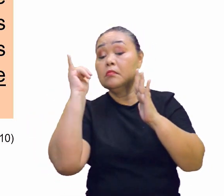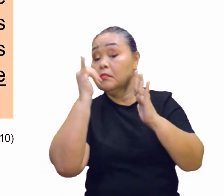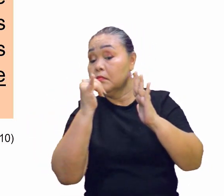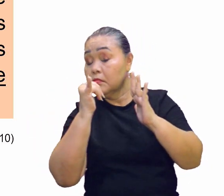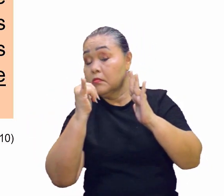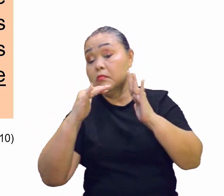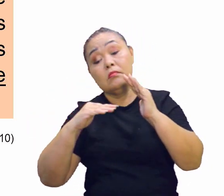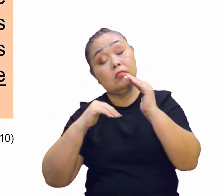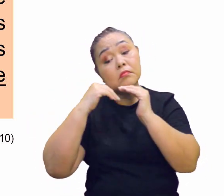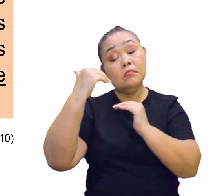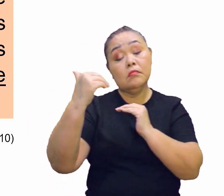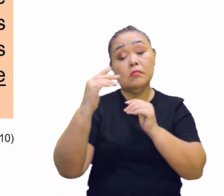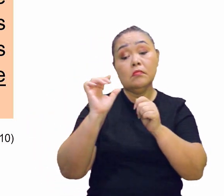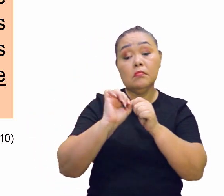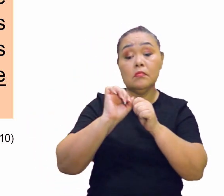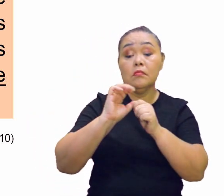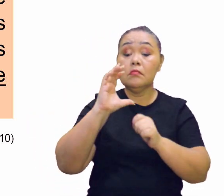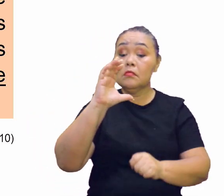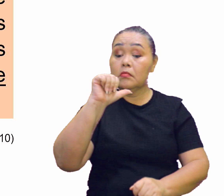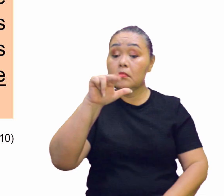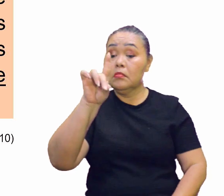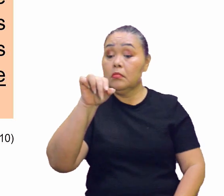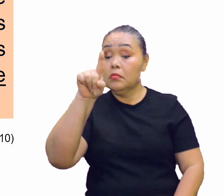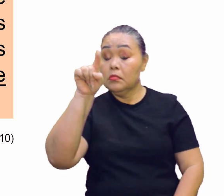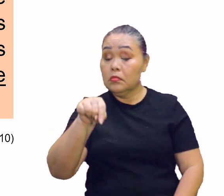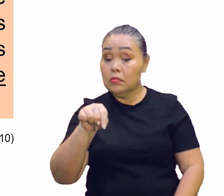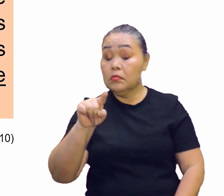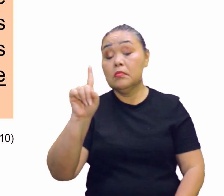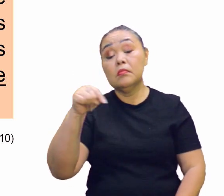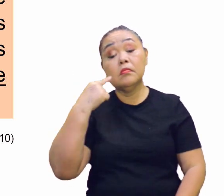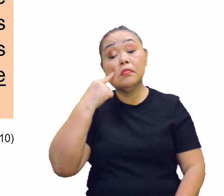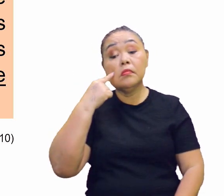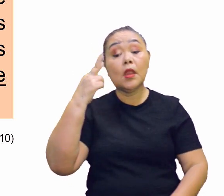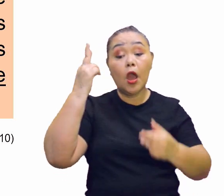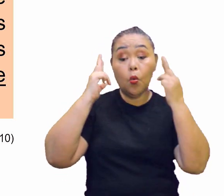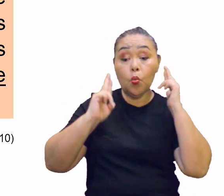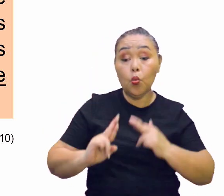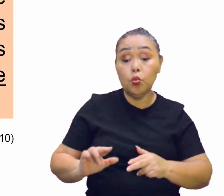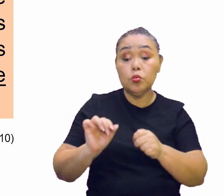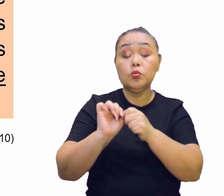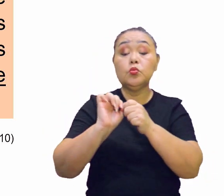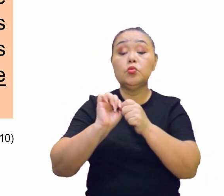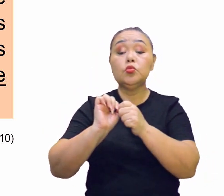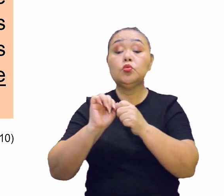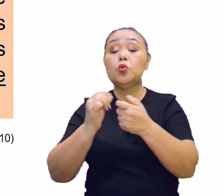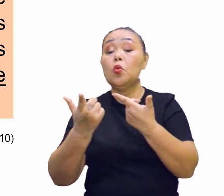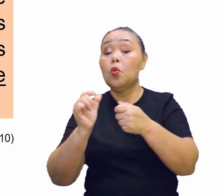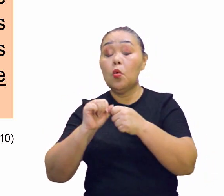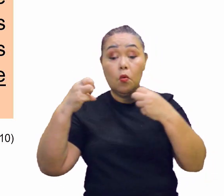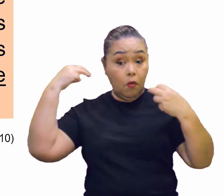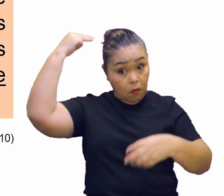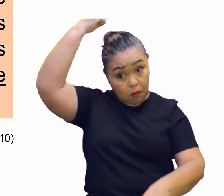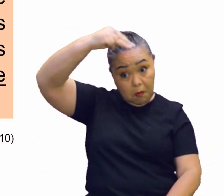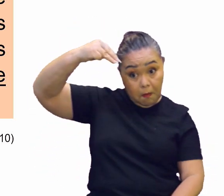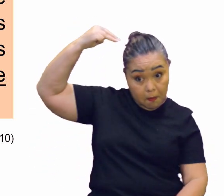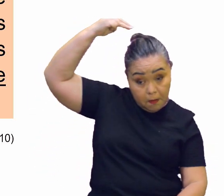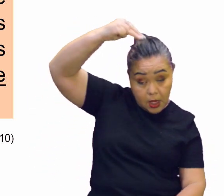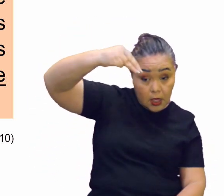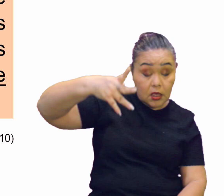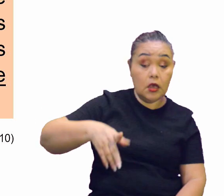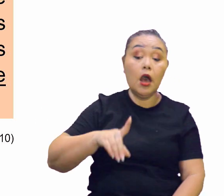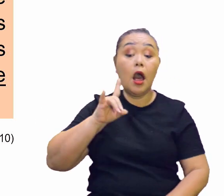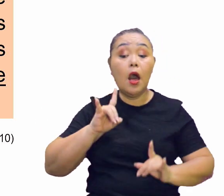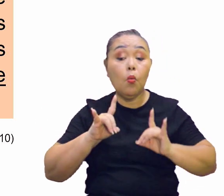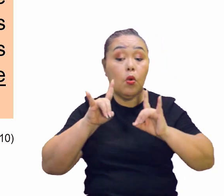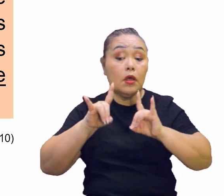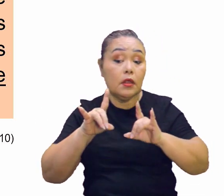Itália, maior do que do Canadá, maior do que a Rússia, maior do que o México, maior do que a